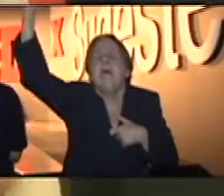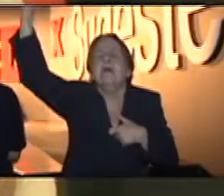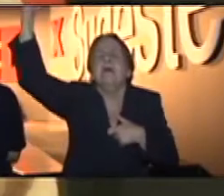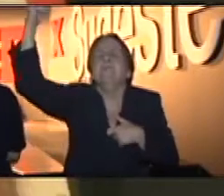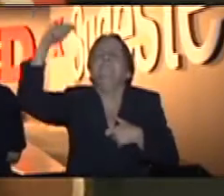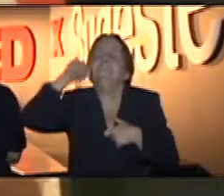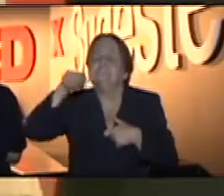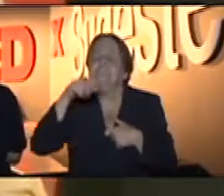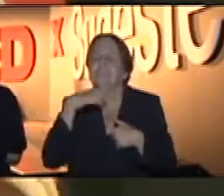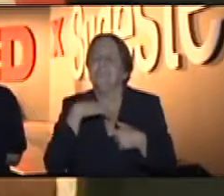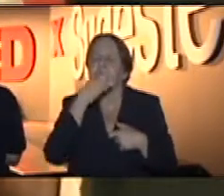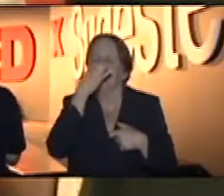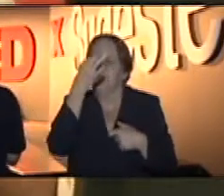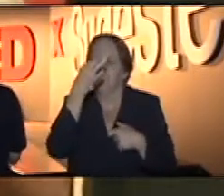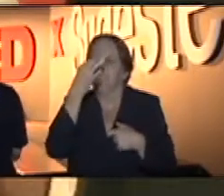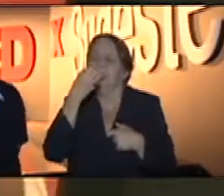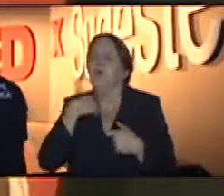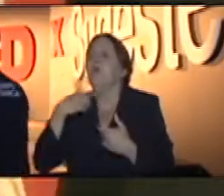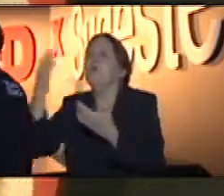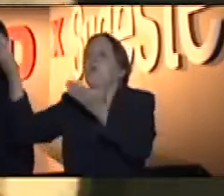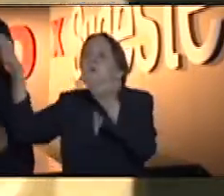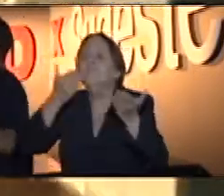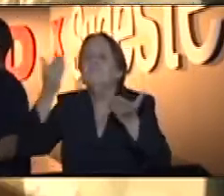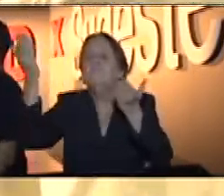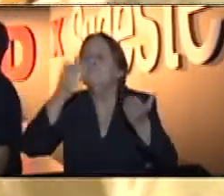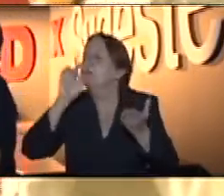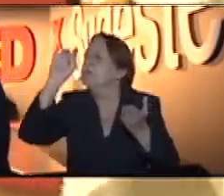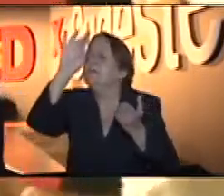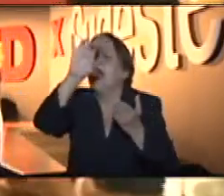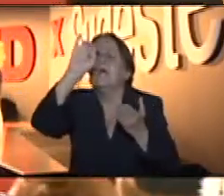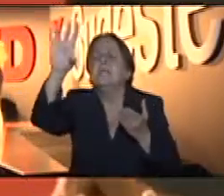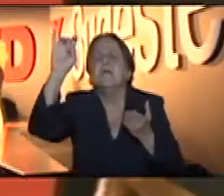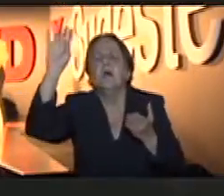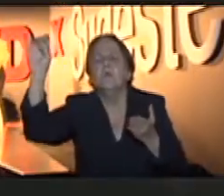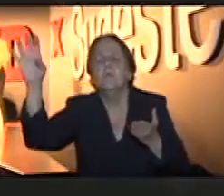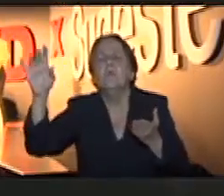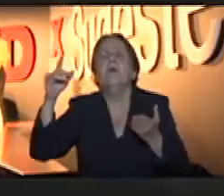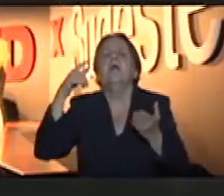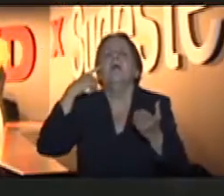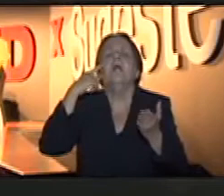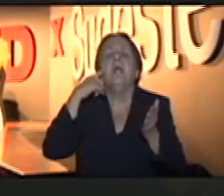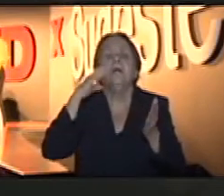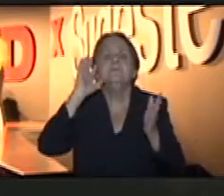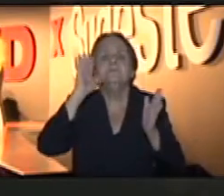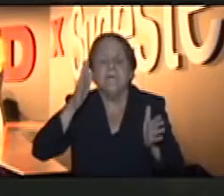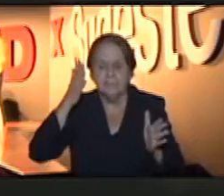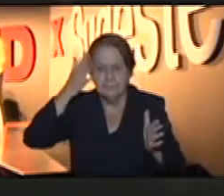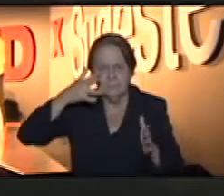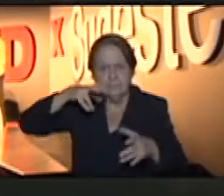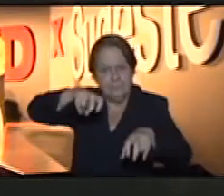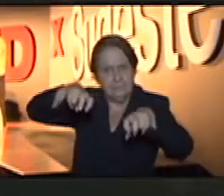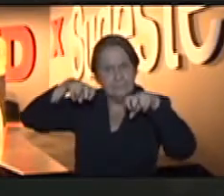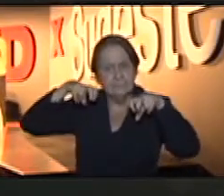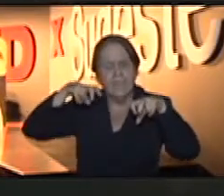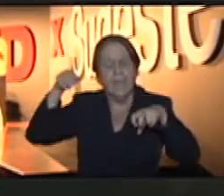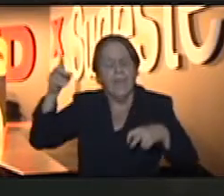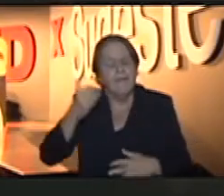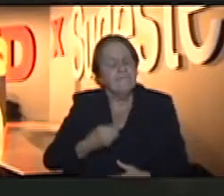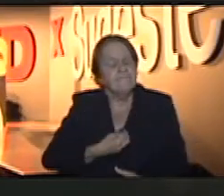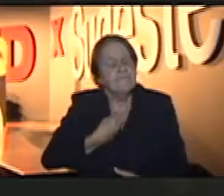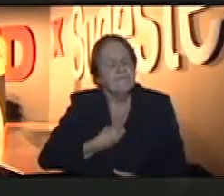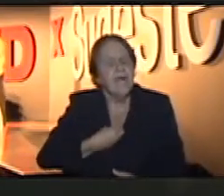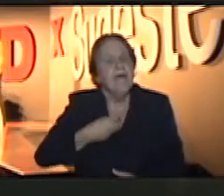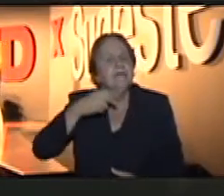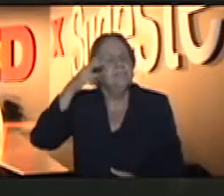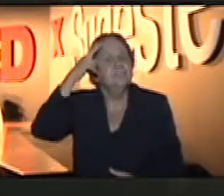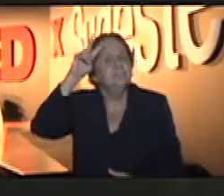proposta eu convido cada um de vocês que nos assiste a estar vivendo uma história de sonho